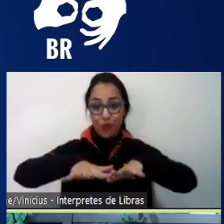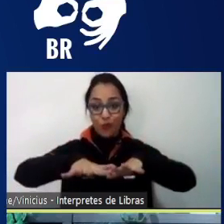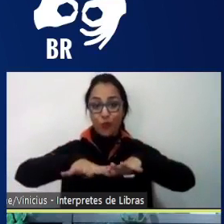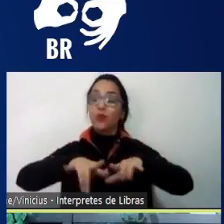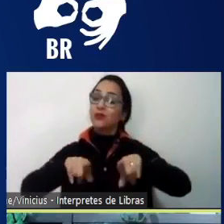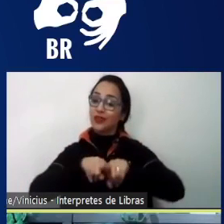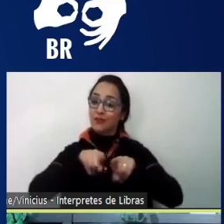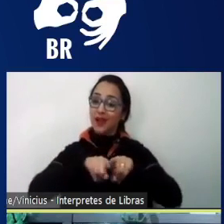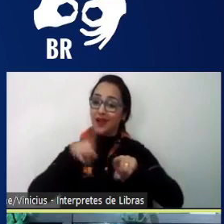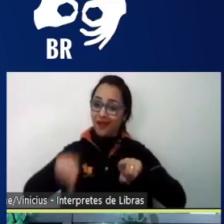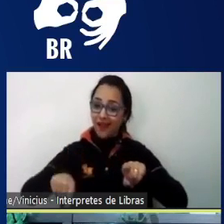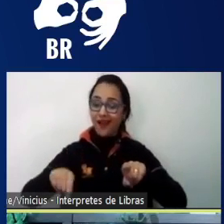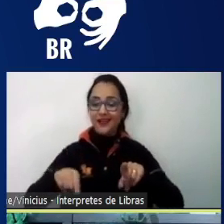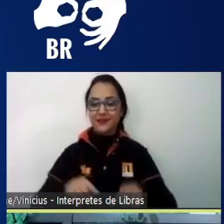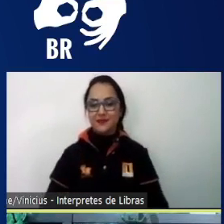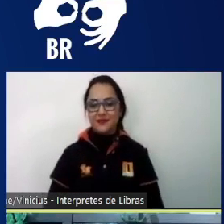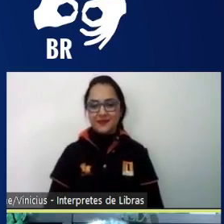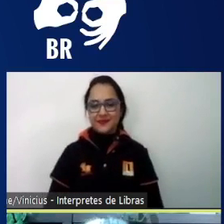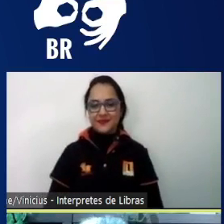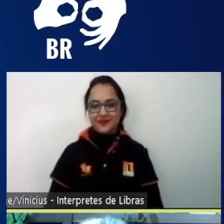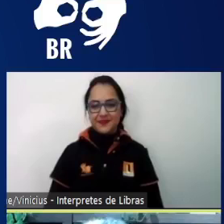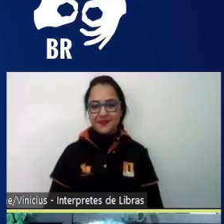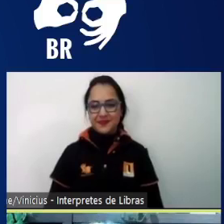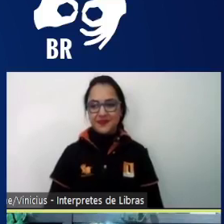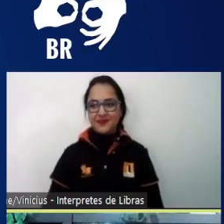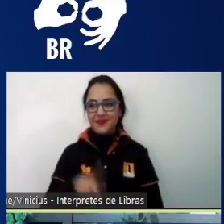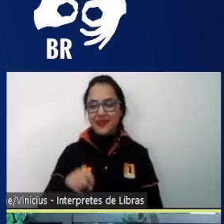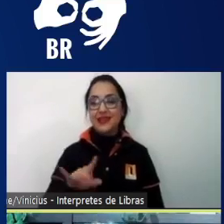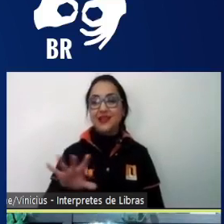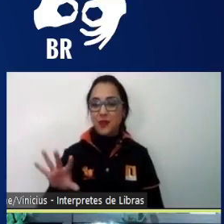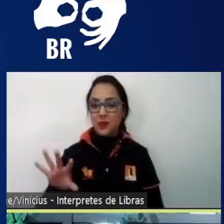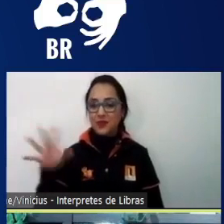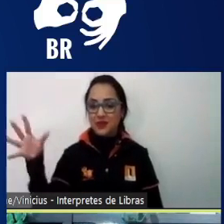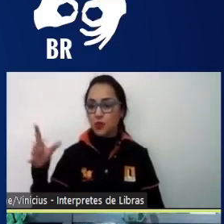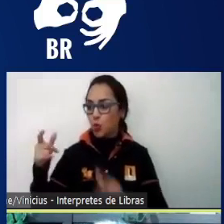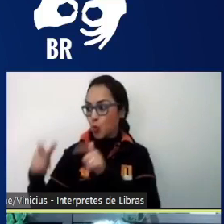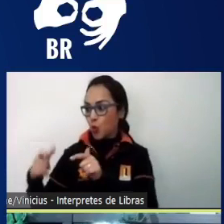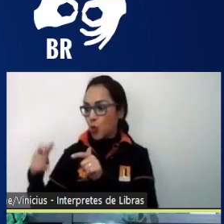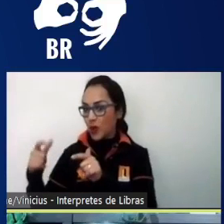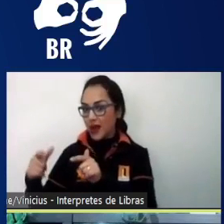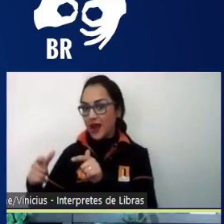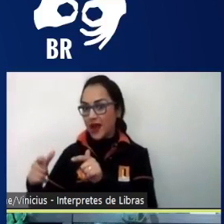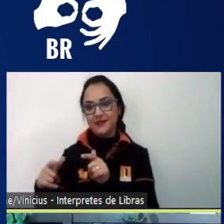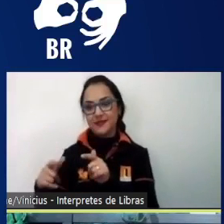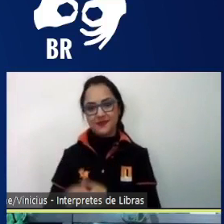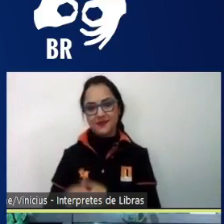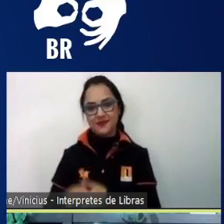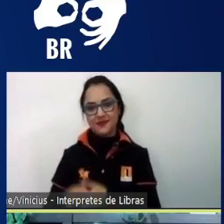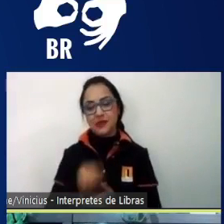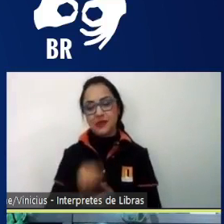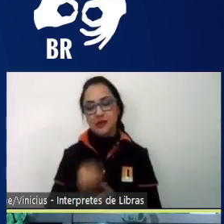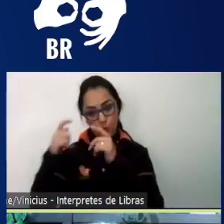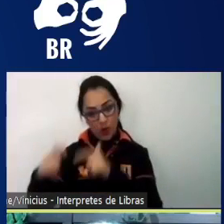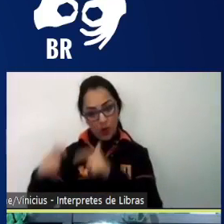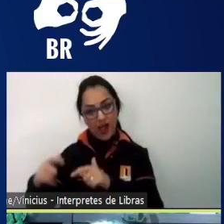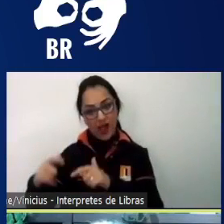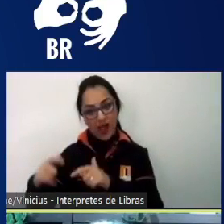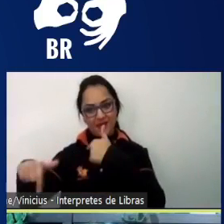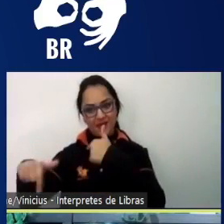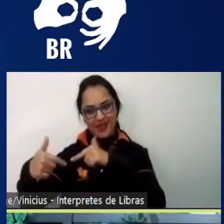E muitas vezes uma experiência real do local, no caso de trabalho, trazendo um